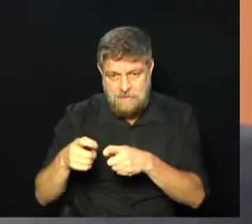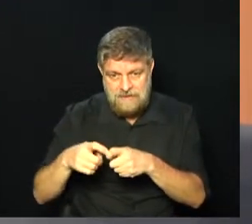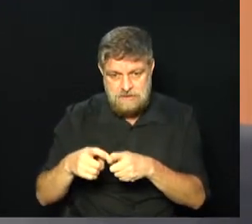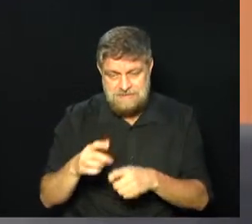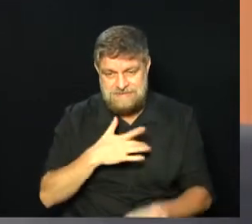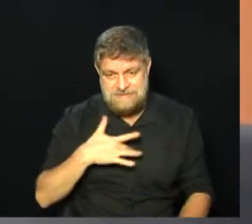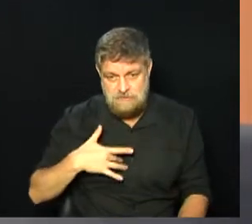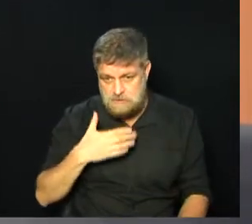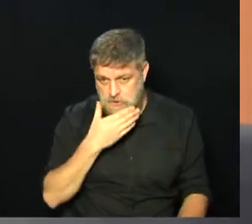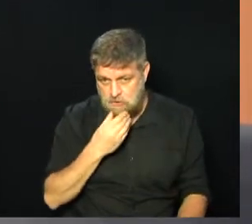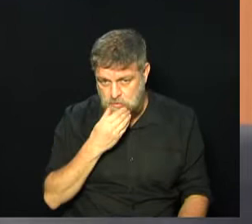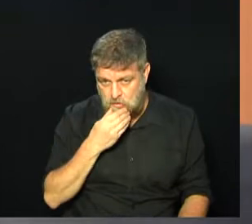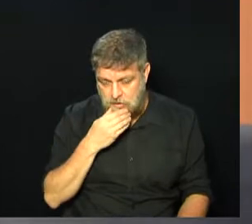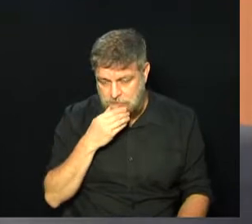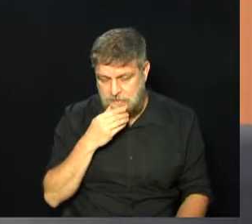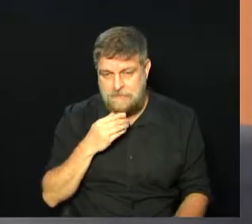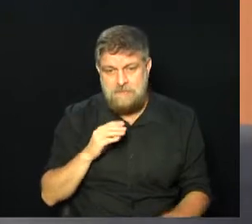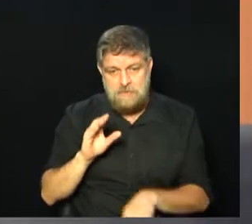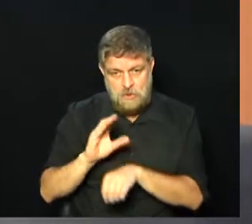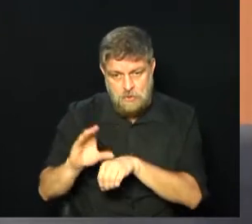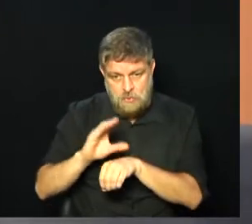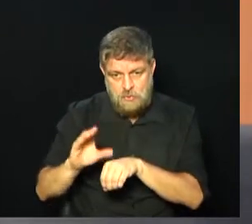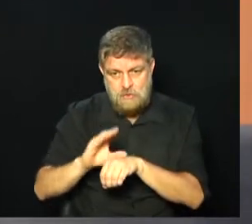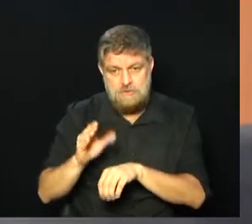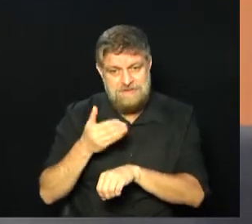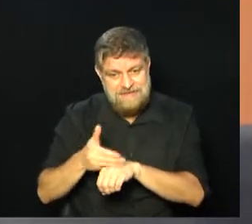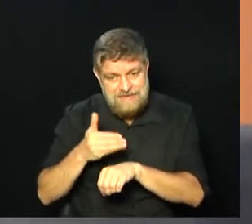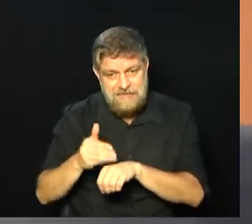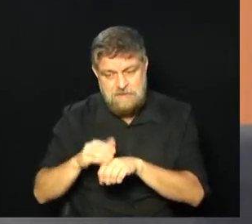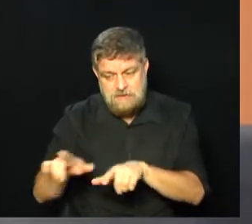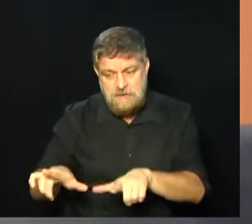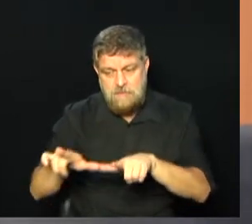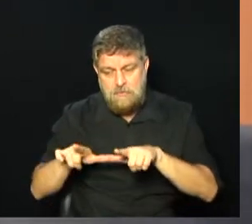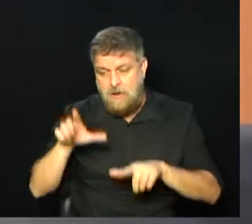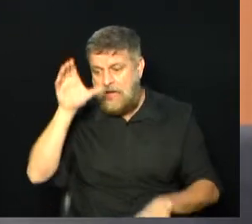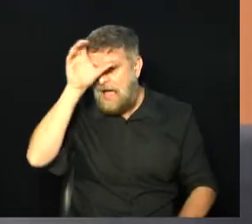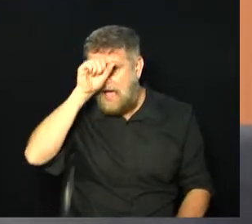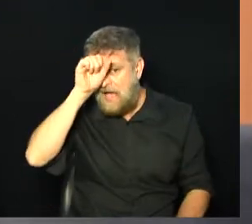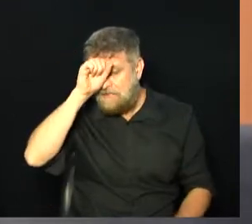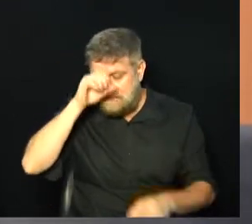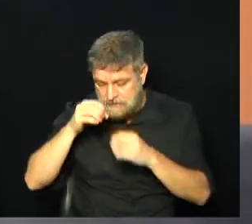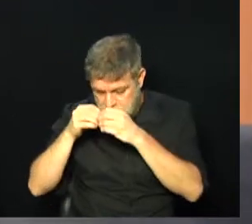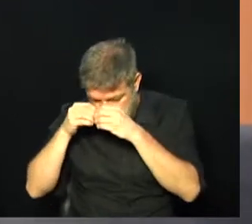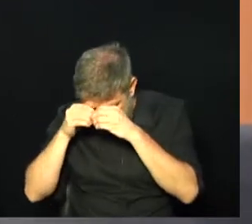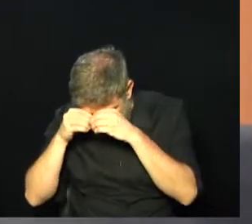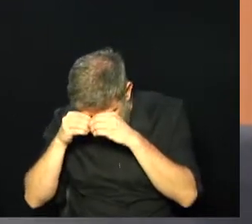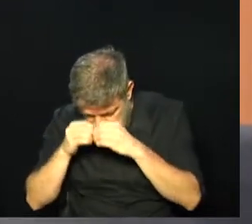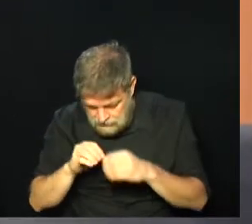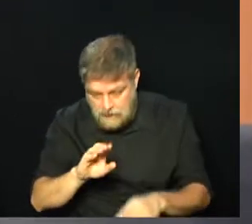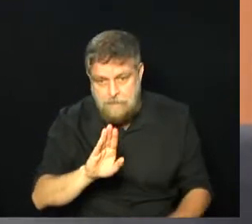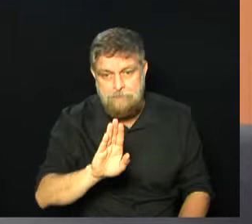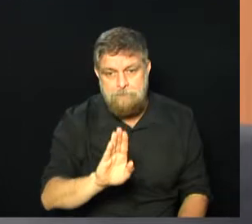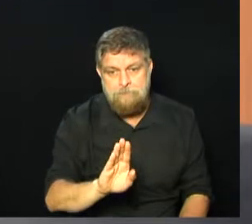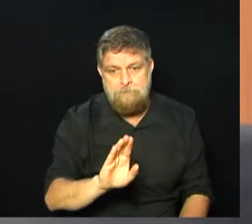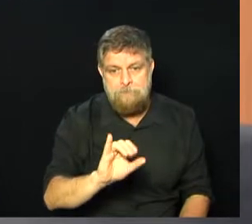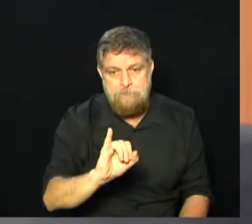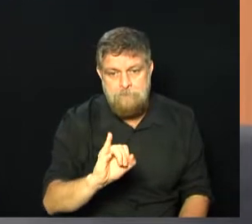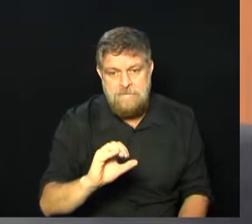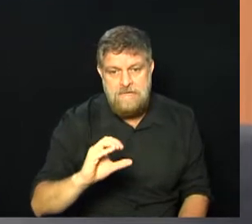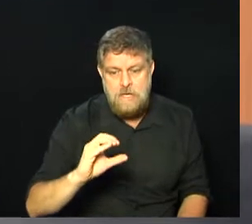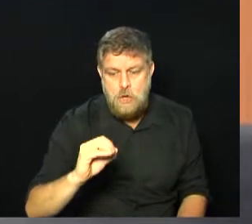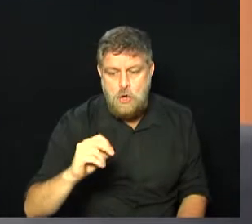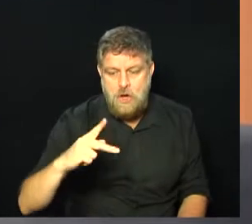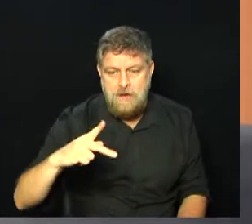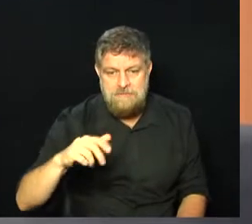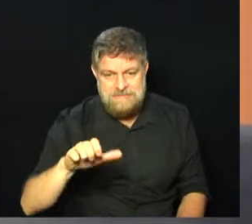biópsia, fizeram um curso, um treinamento para fazer biópsia da próstata no próprio Mário Gatti, para não precisar